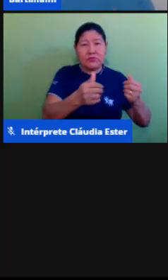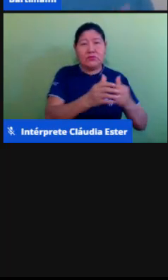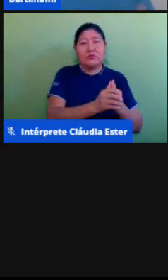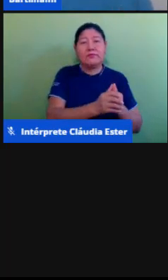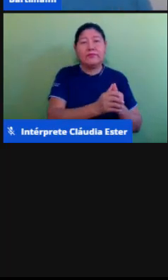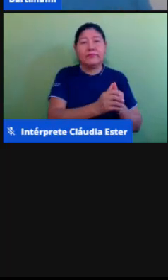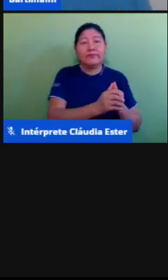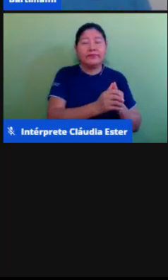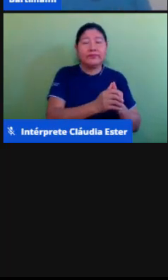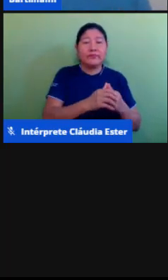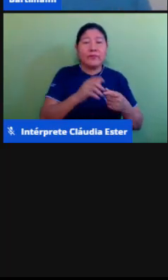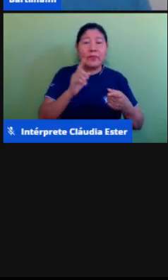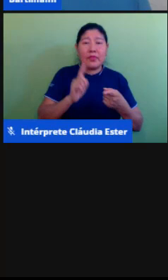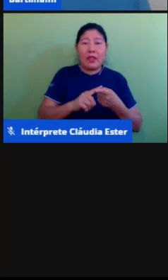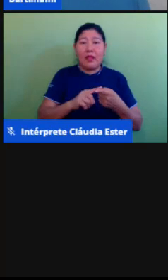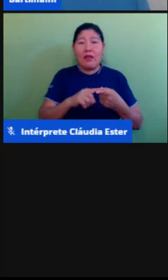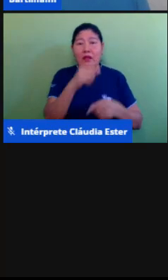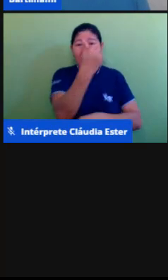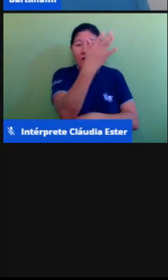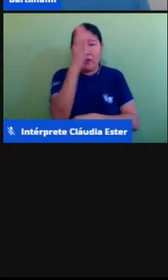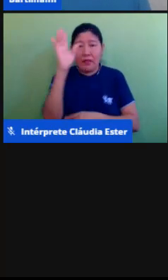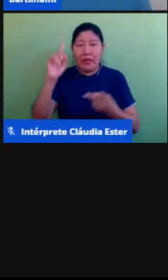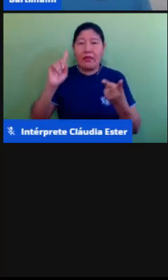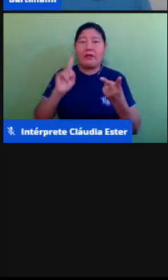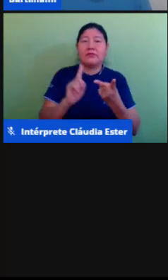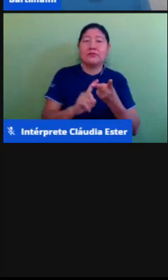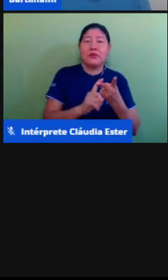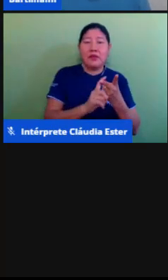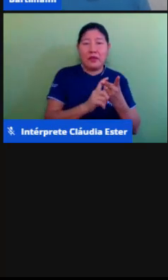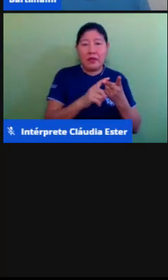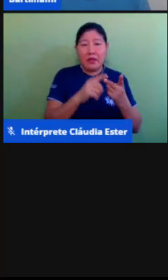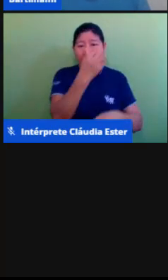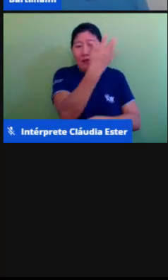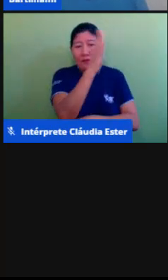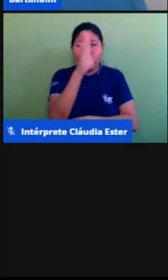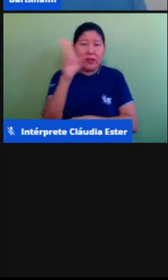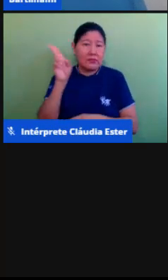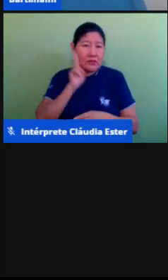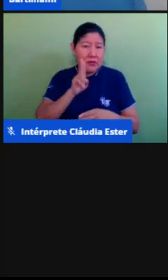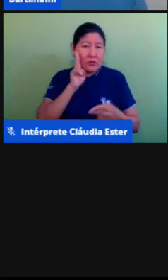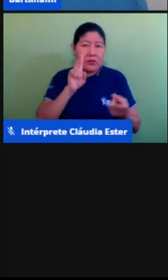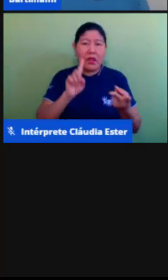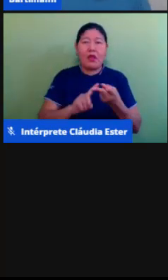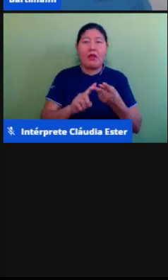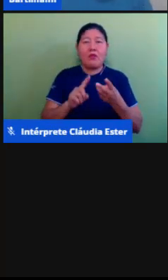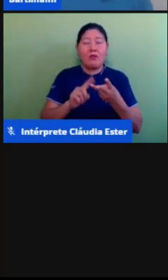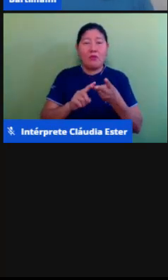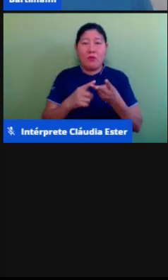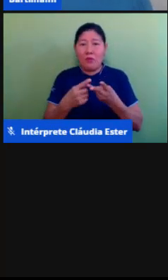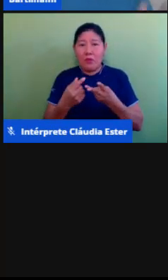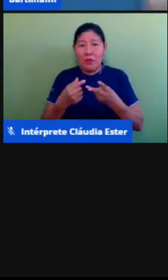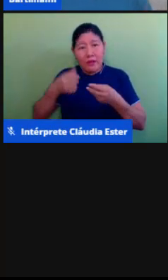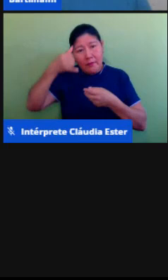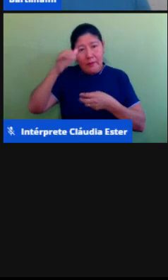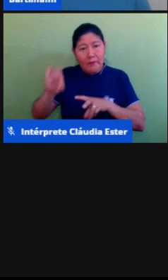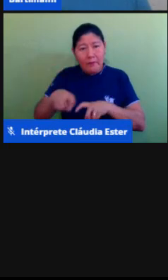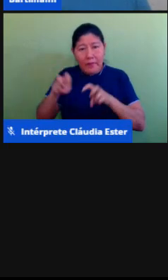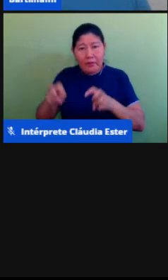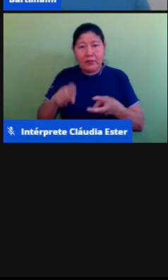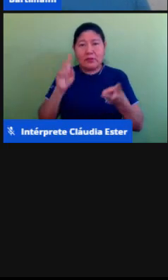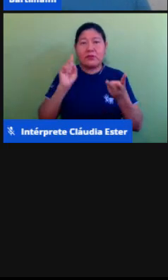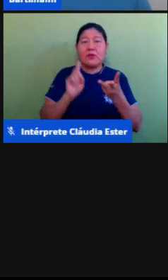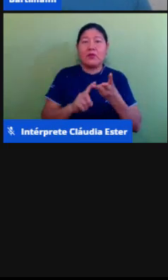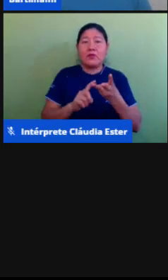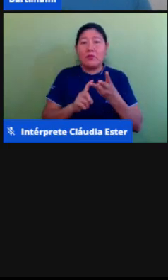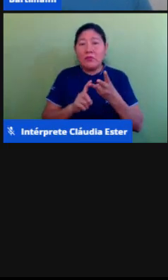não observado é aquele pixel que não conseguiu ser caracterizado pelo algoritmo. Pouco. Você vai ver isso em